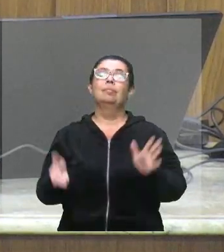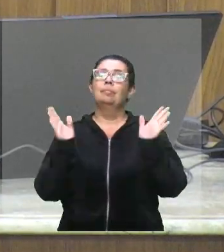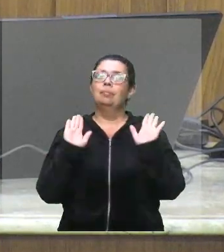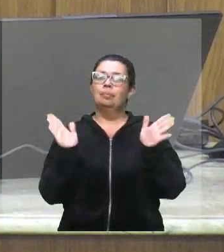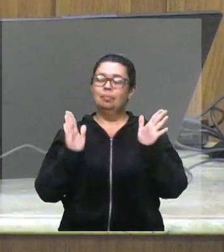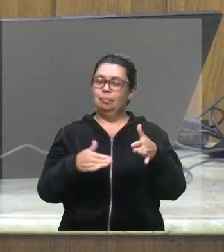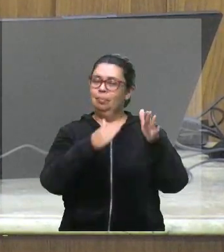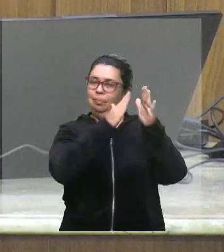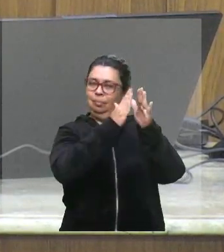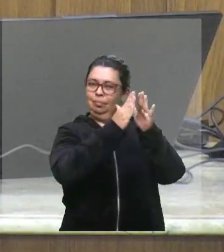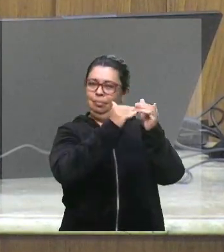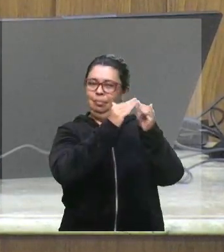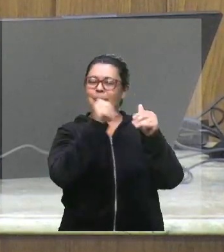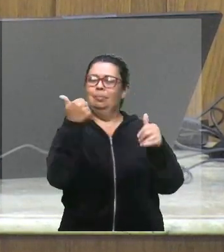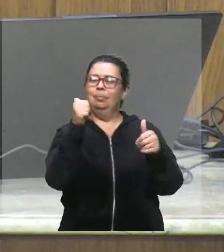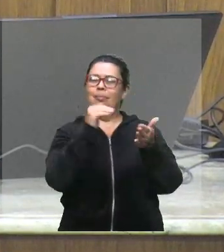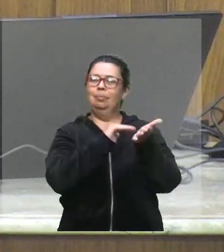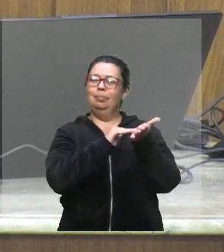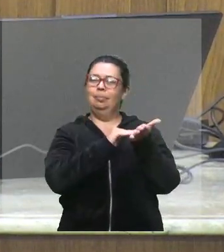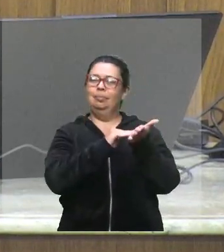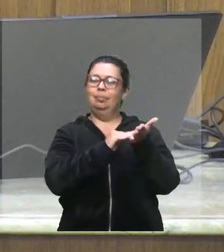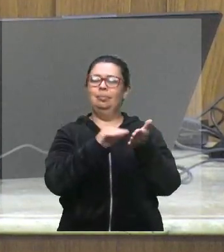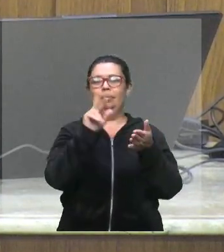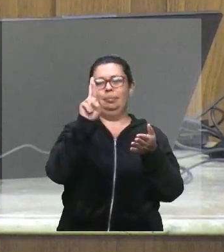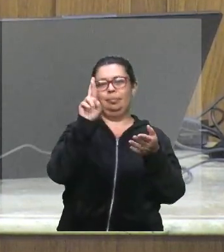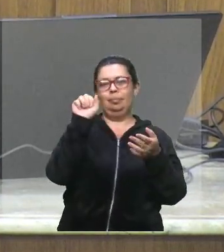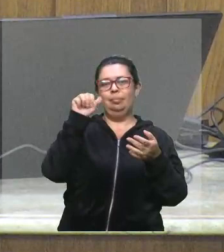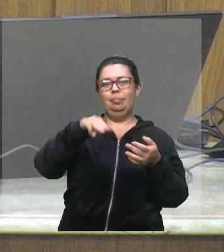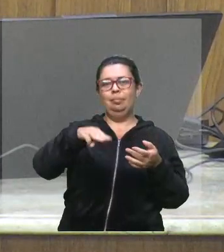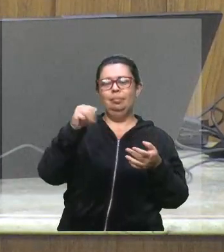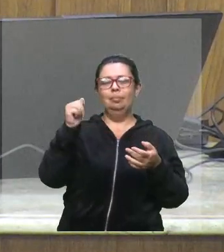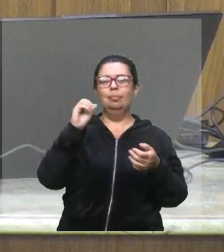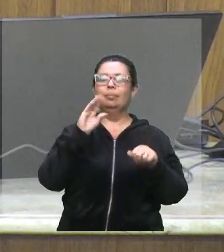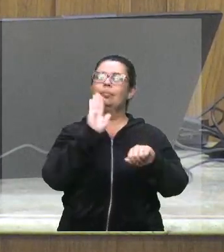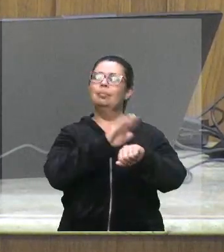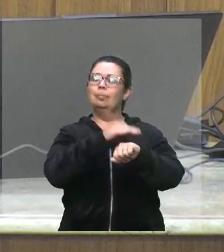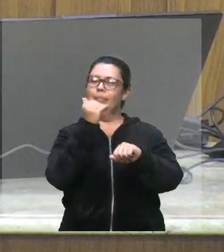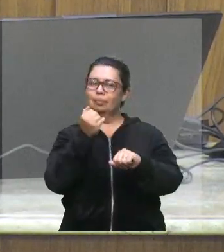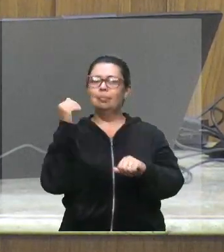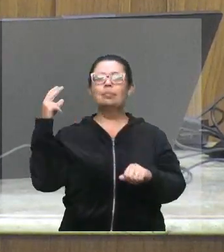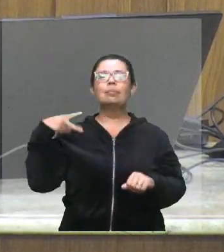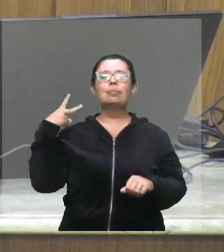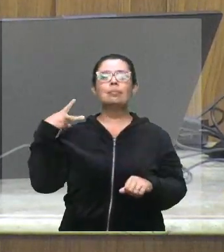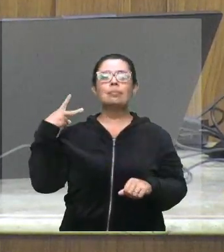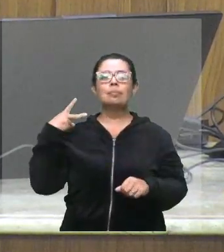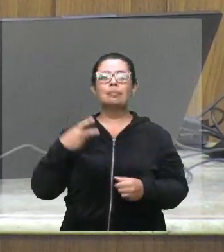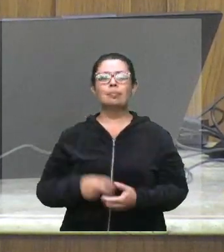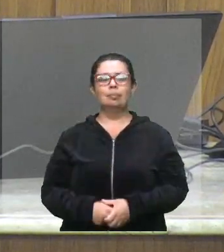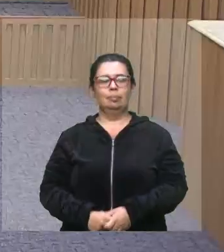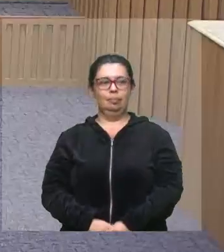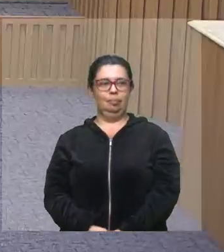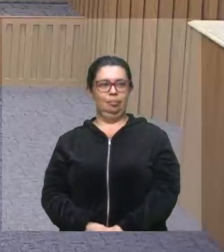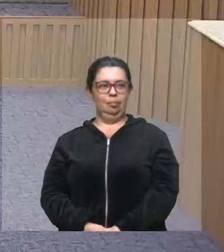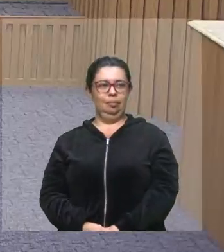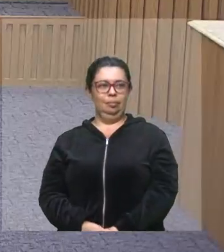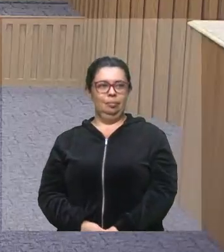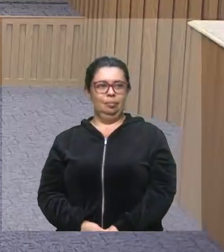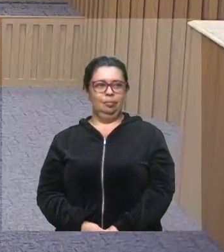primeiro secretário, vereador Luiz Antônio Ramão, para que proceda a chamada dos vereadores.